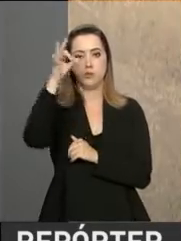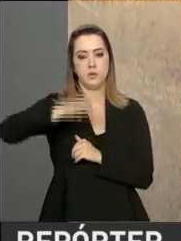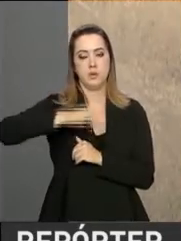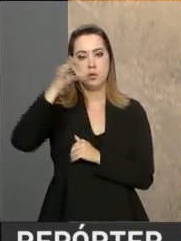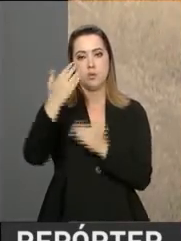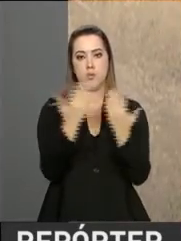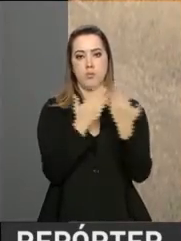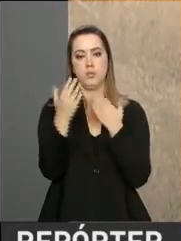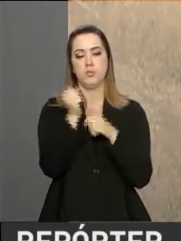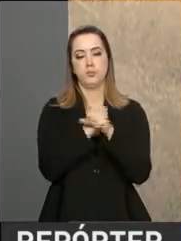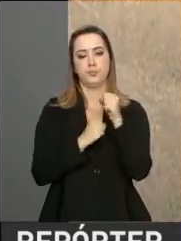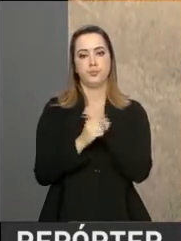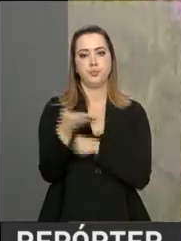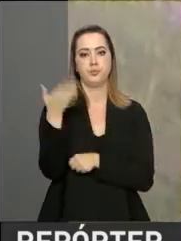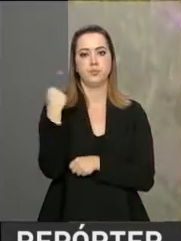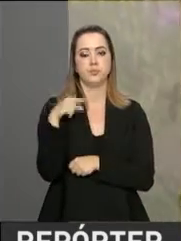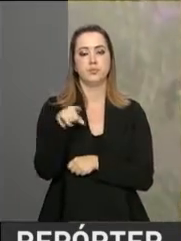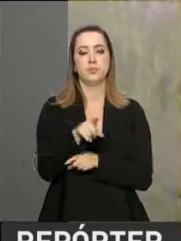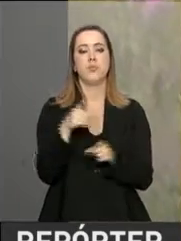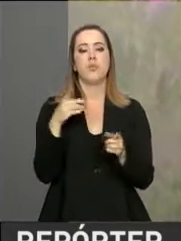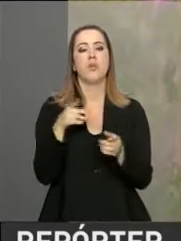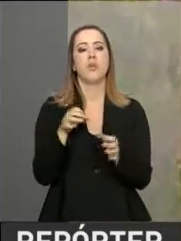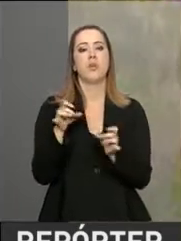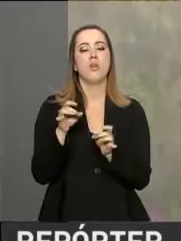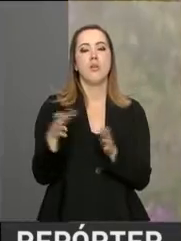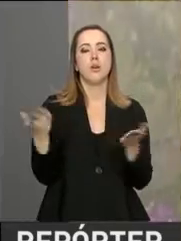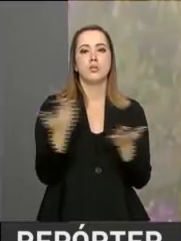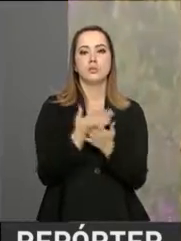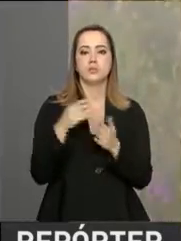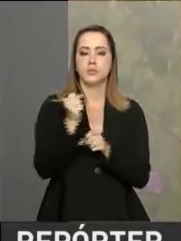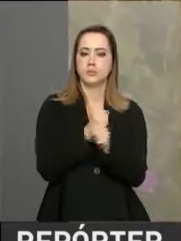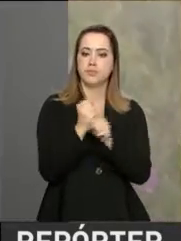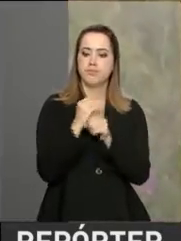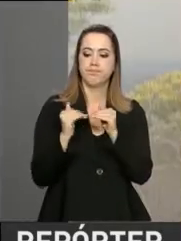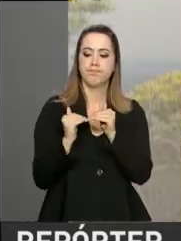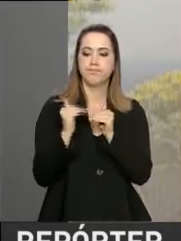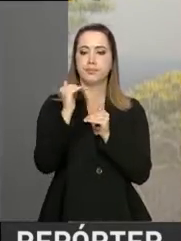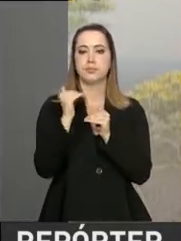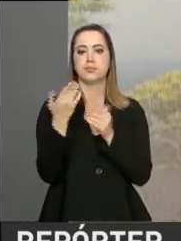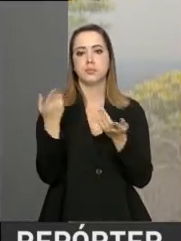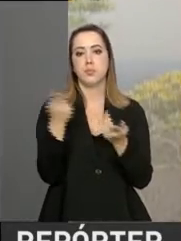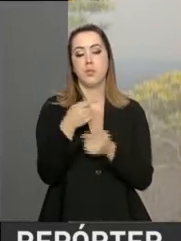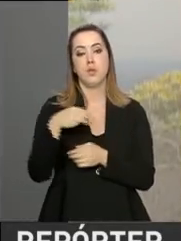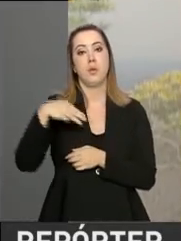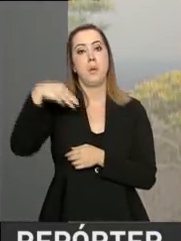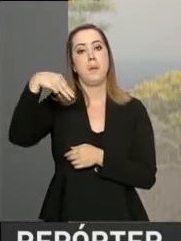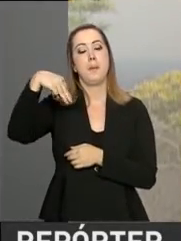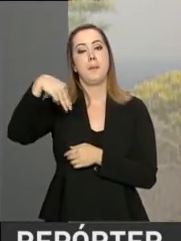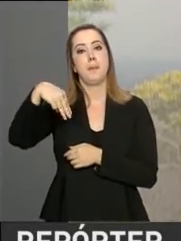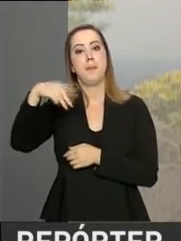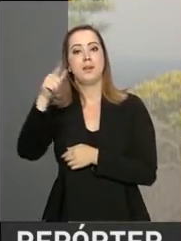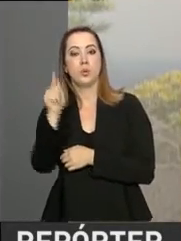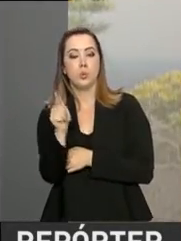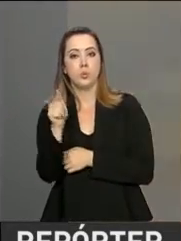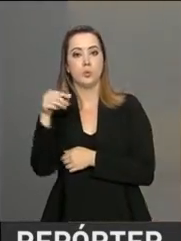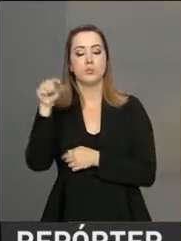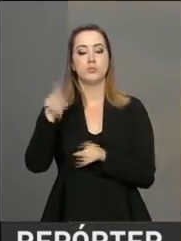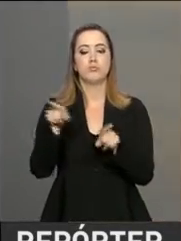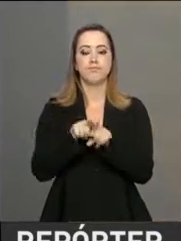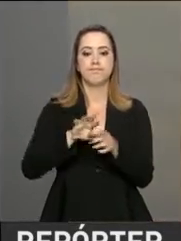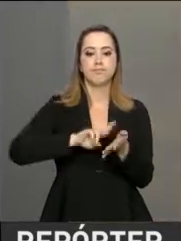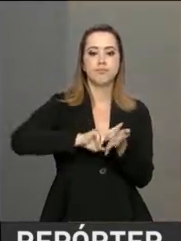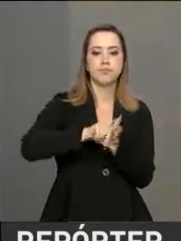ao mesmo período do ano passado deixando o ano acima da média histórica mato grosso é o estado com mais focos no país